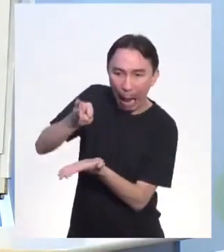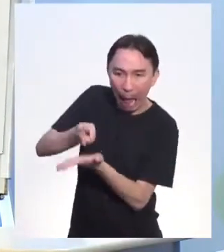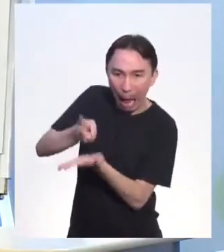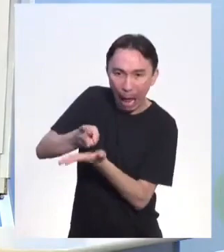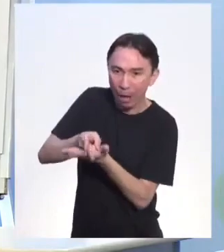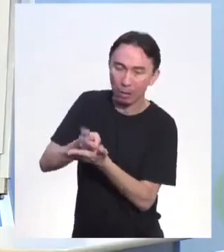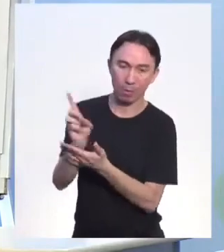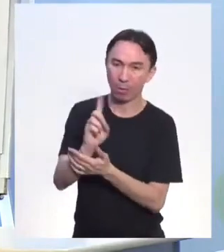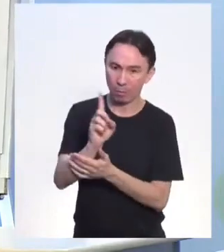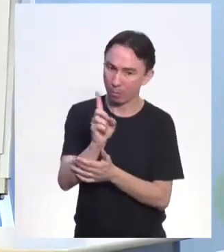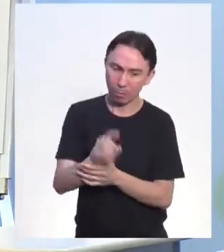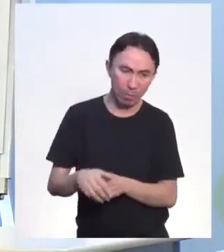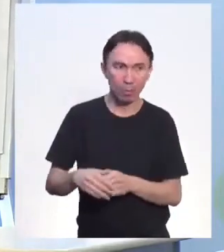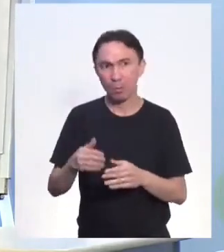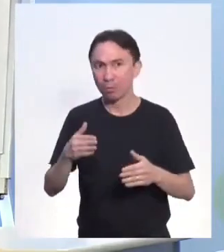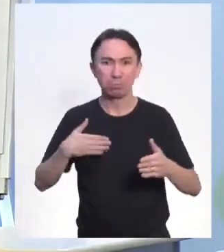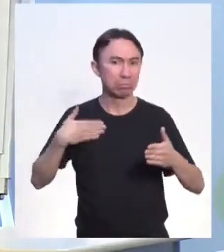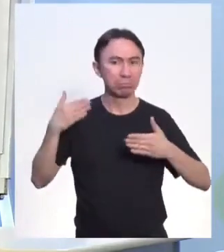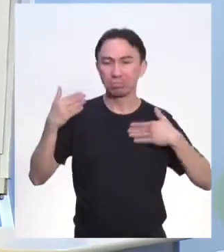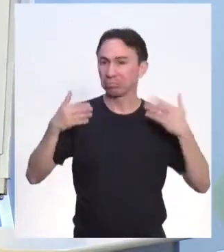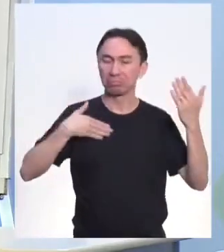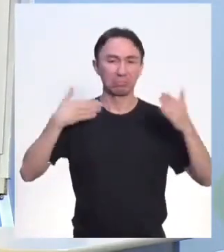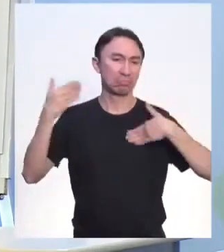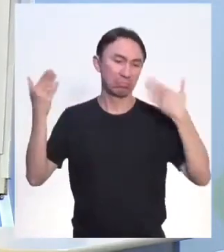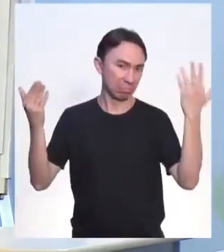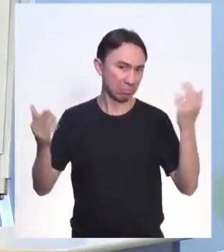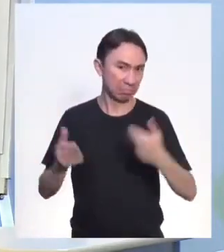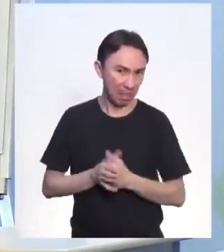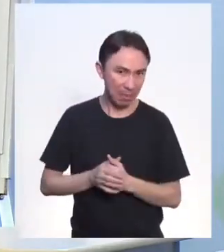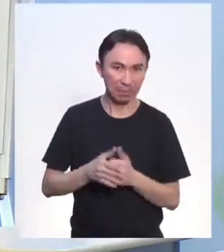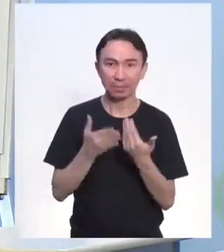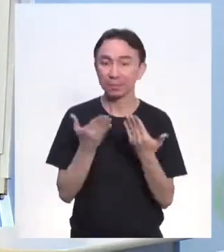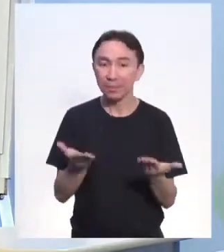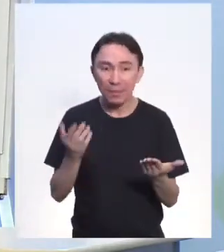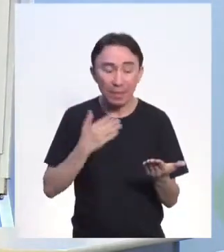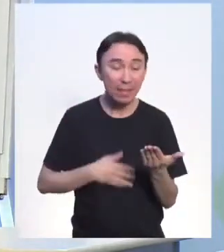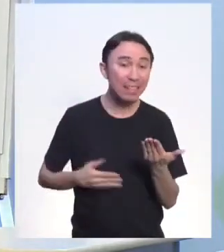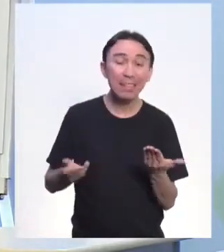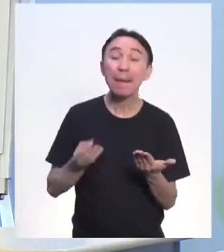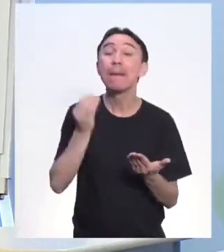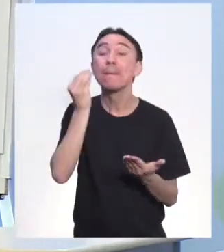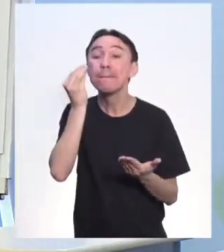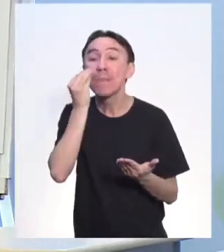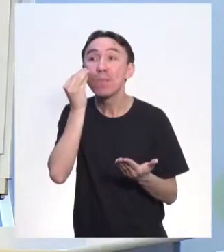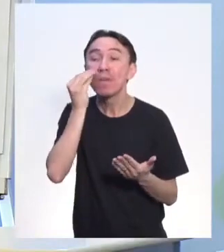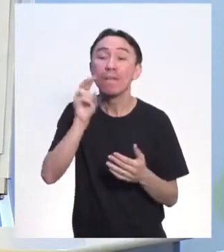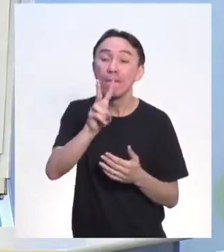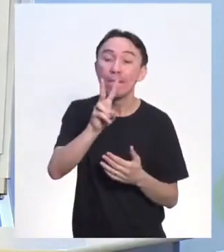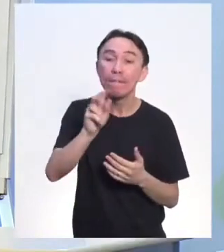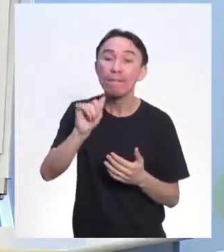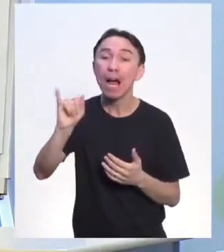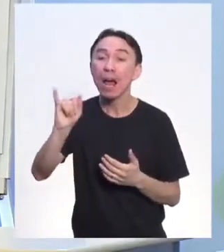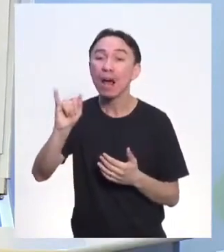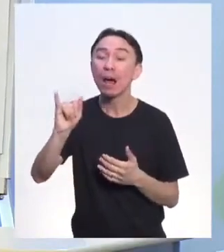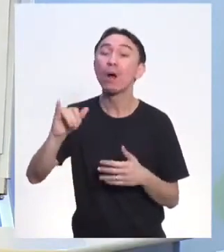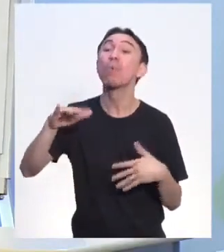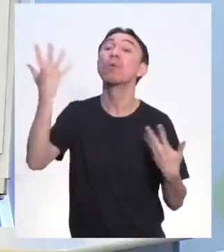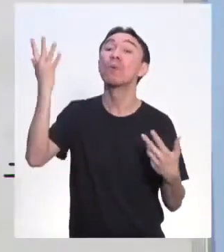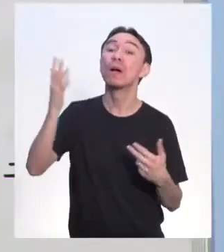espaço equiprovável? Muito bem. Qual é o nosso experimento aleatório? O que é a situação do exercício? Não é o lançamento de um